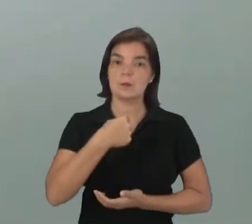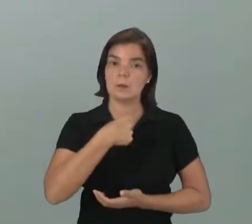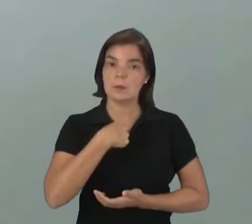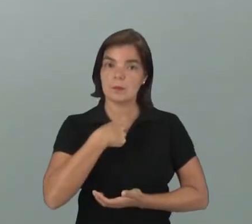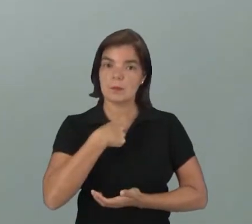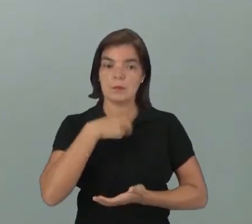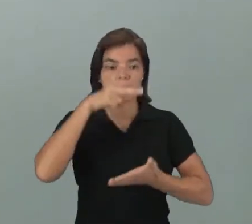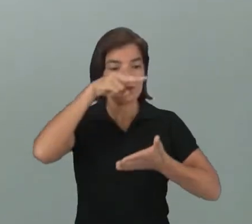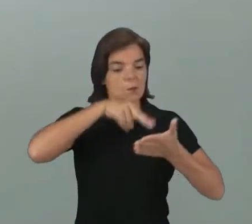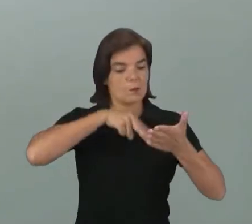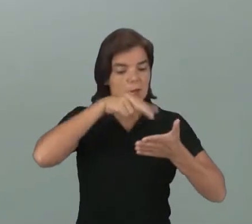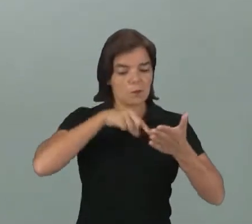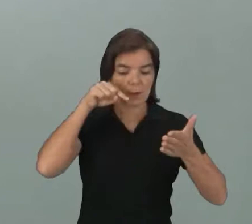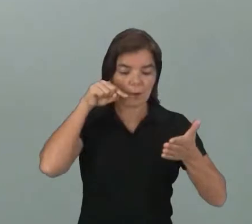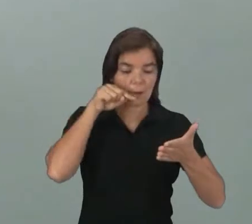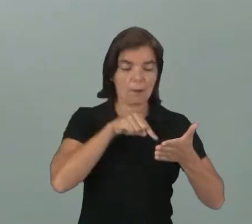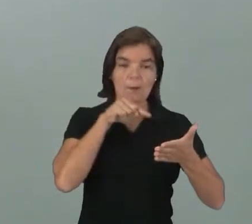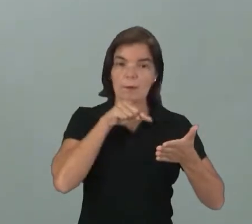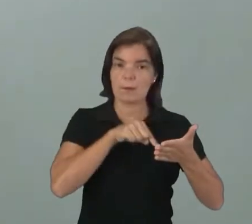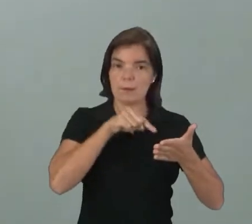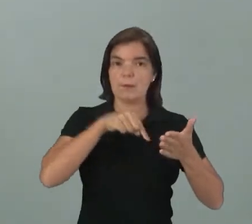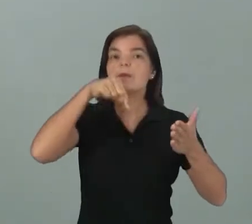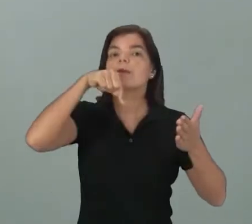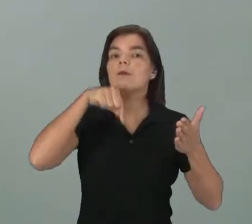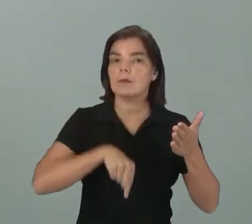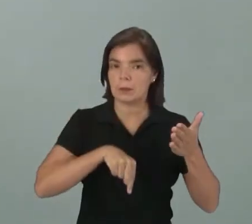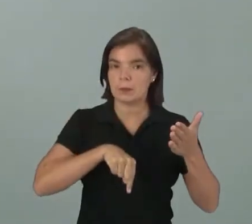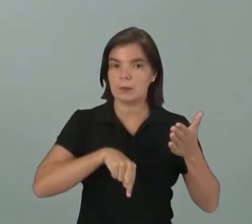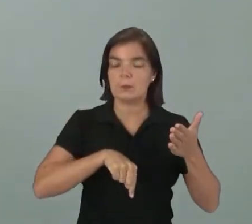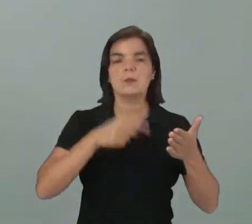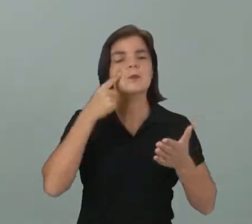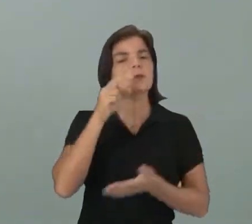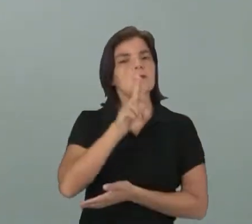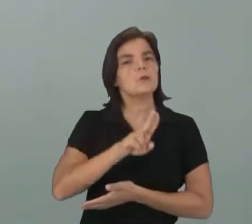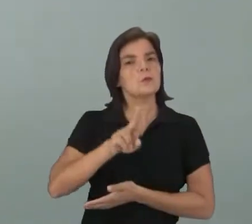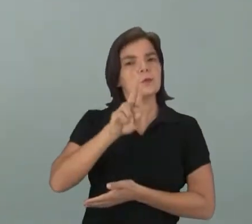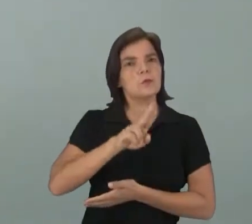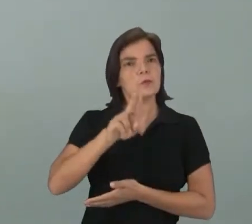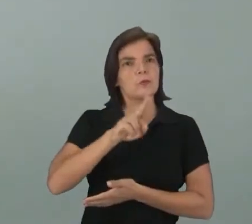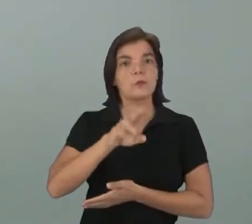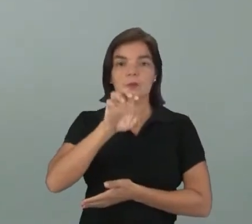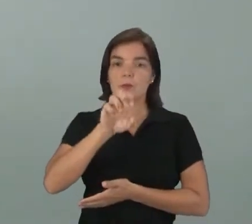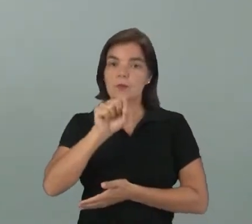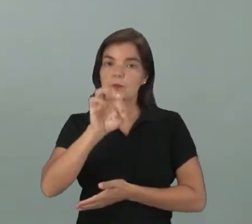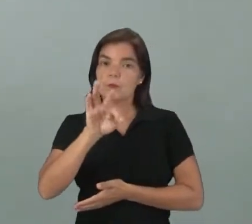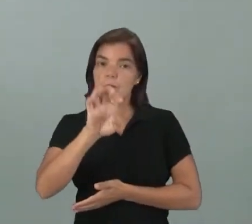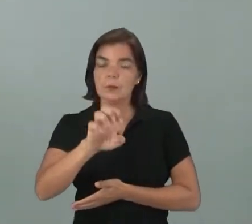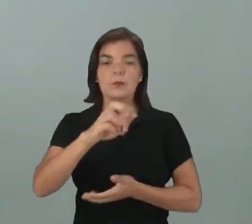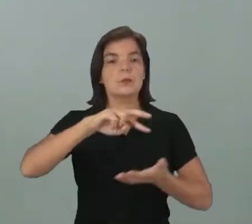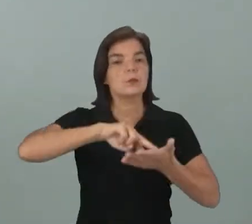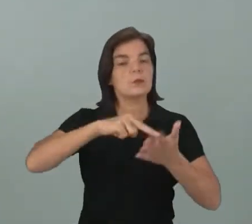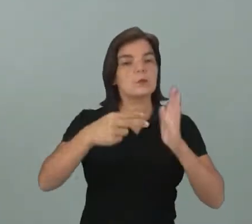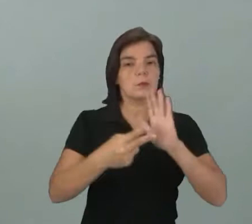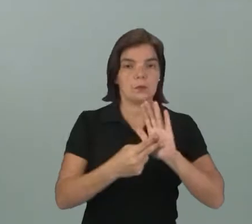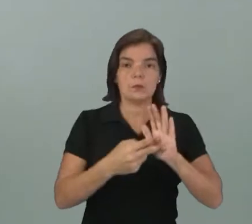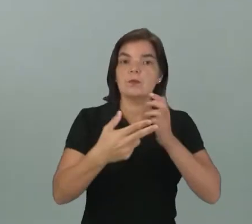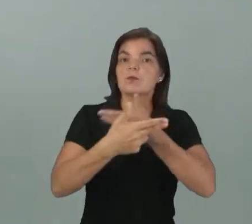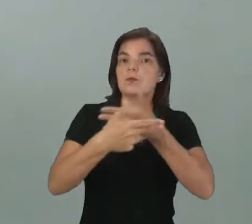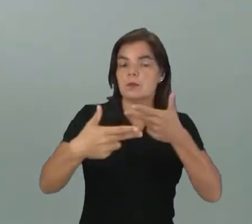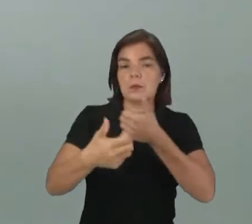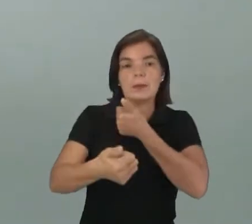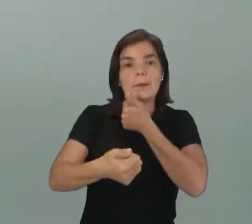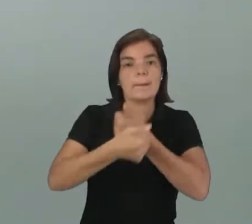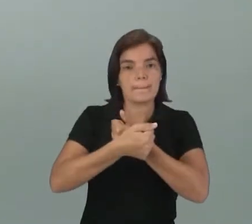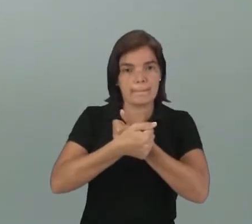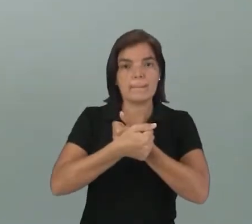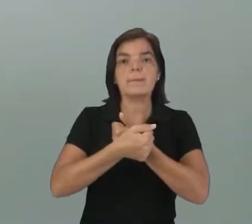li este livro aqui, quando eu uso o pronome este, eu estou falando de um objeto que